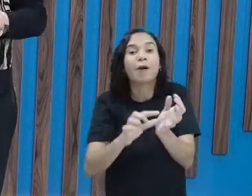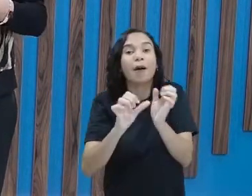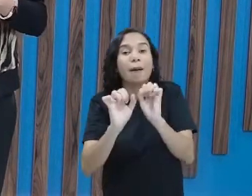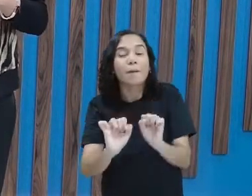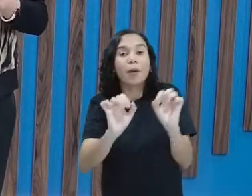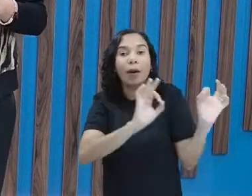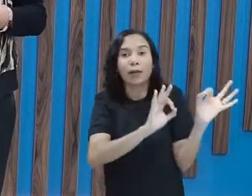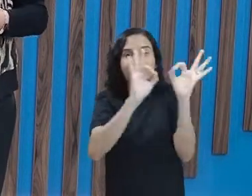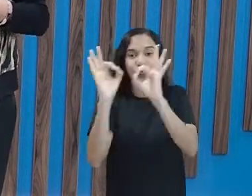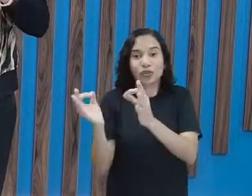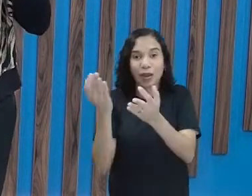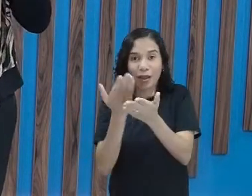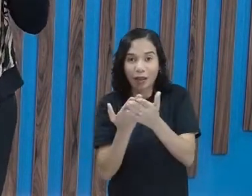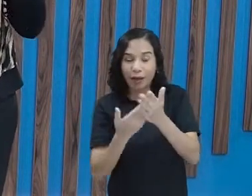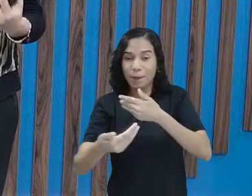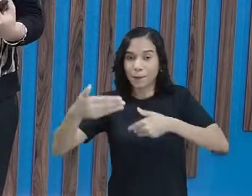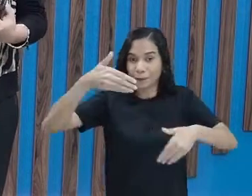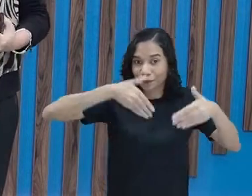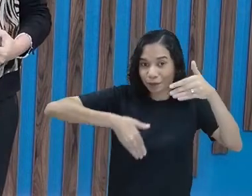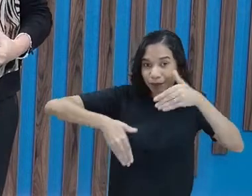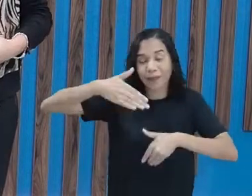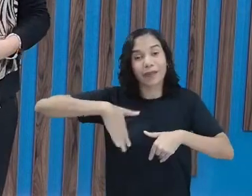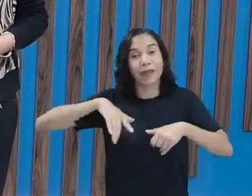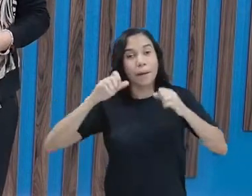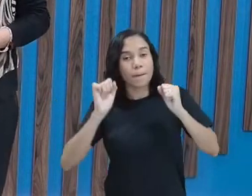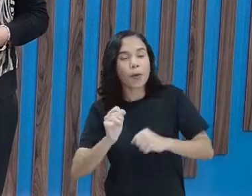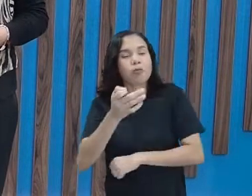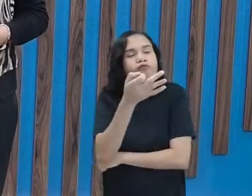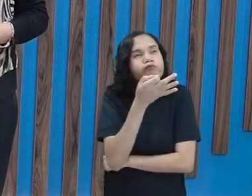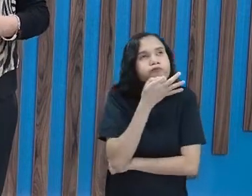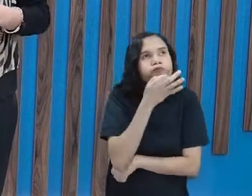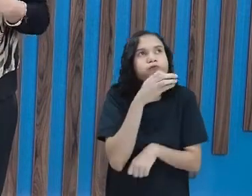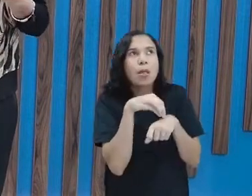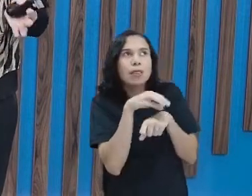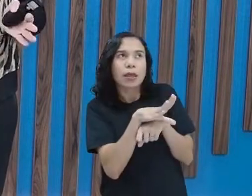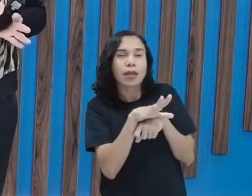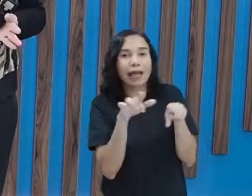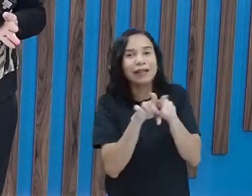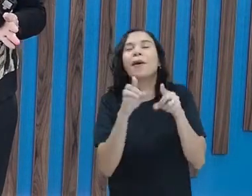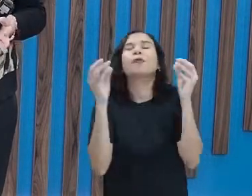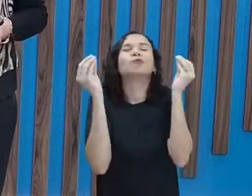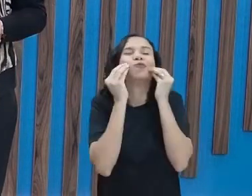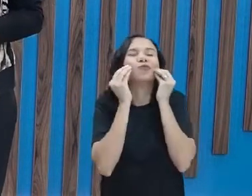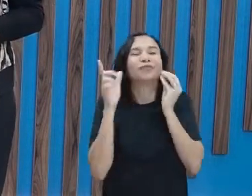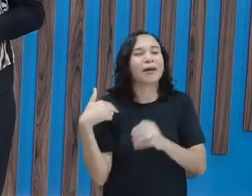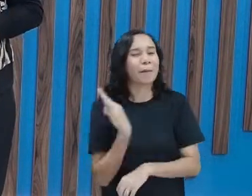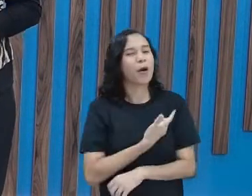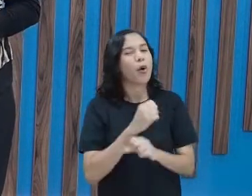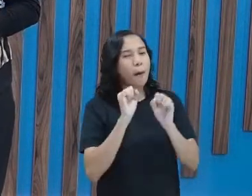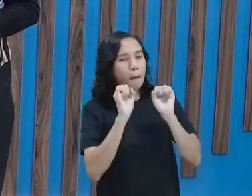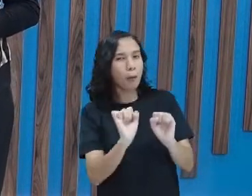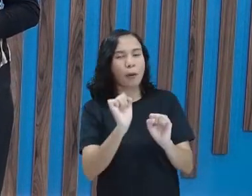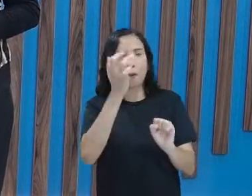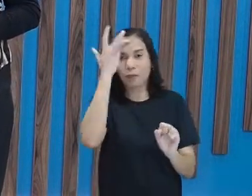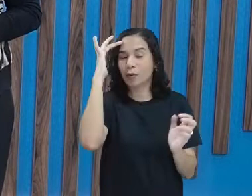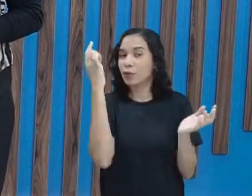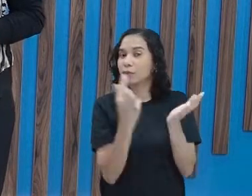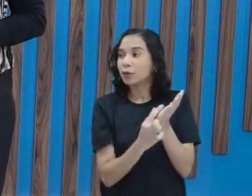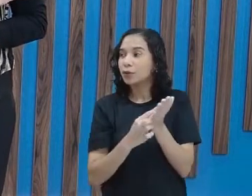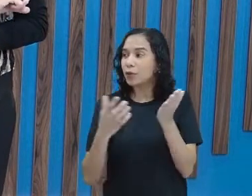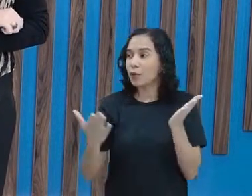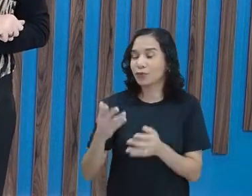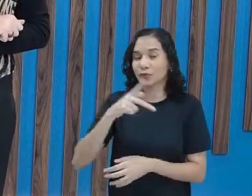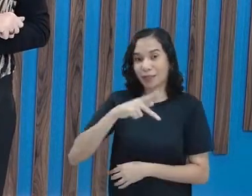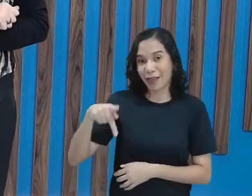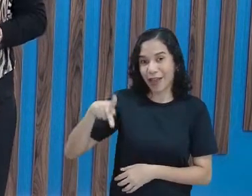pode assistir às aulas, participar, mandar sugestões, mandar até beijinho para a gente. Quem está lá no aplicativo é a